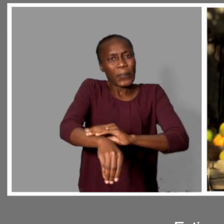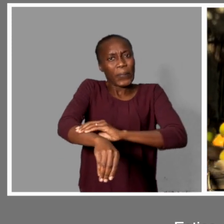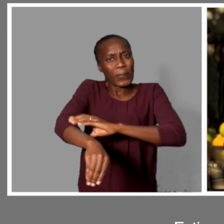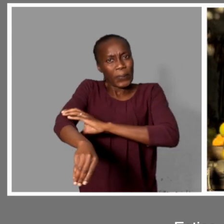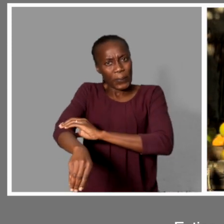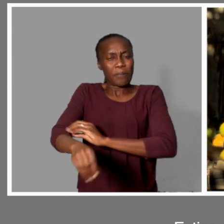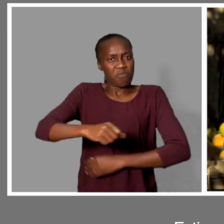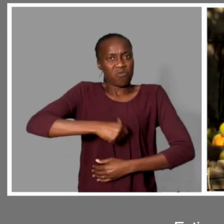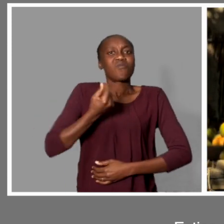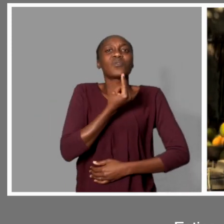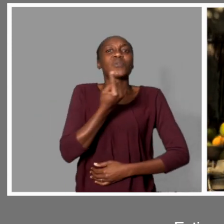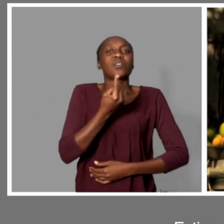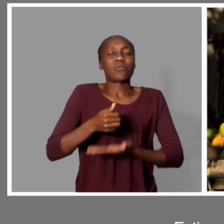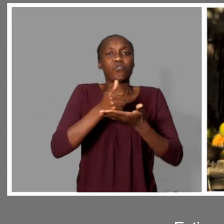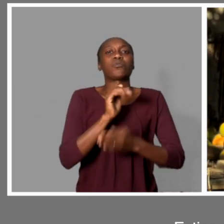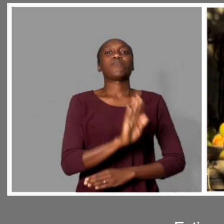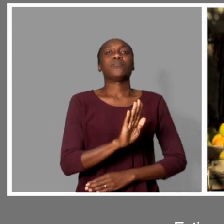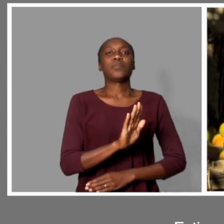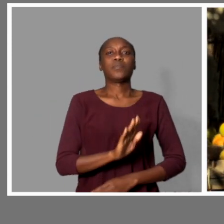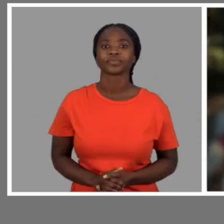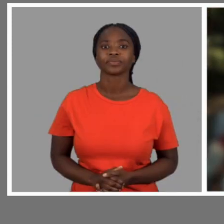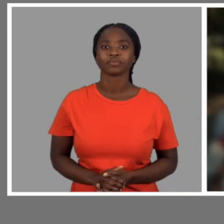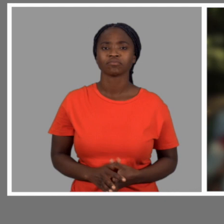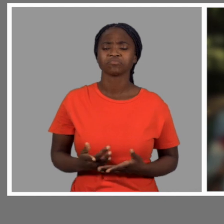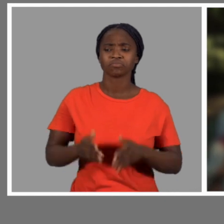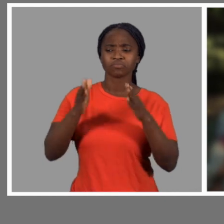os pés, as articulações, e eu lhe faço.